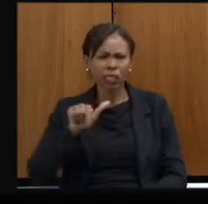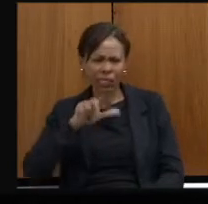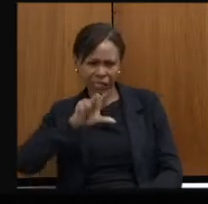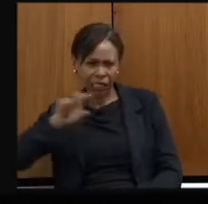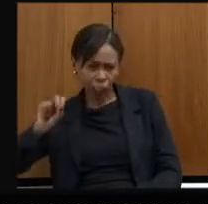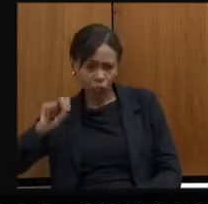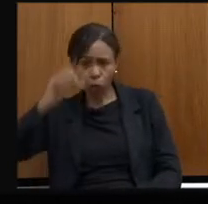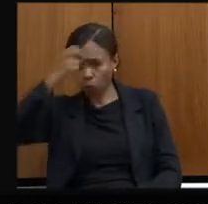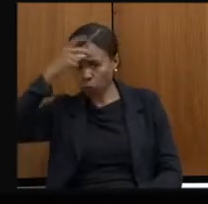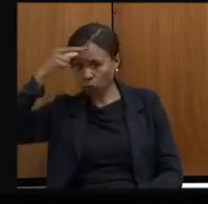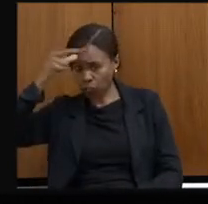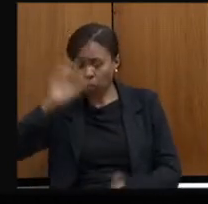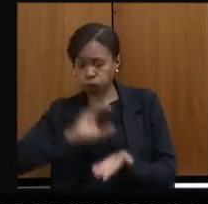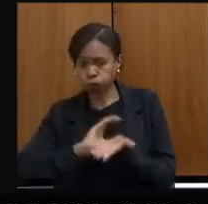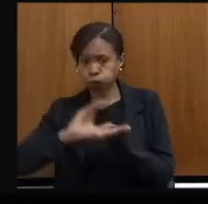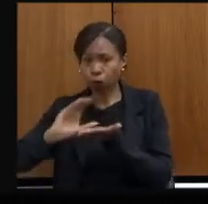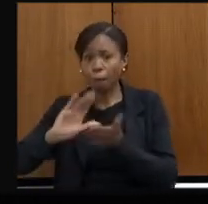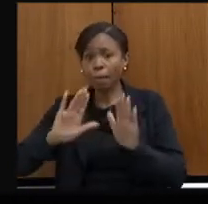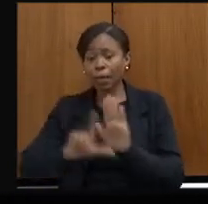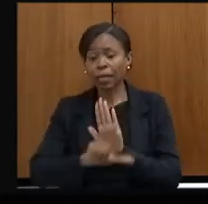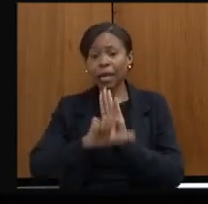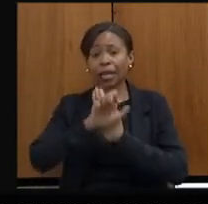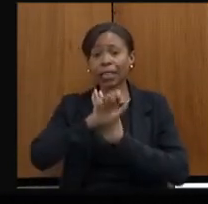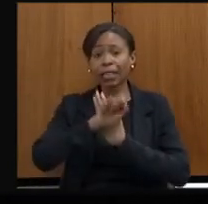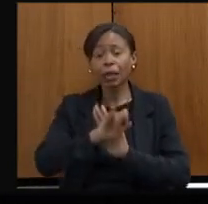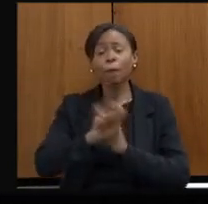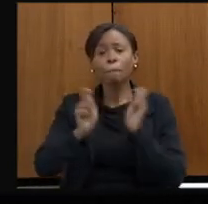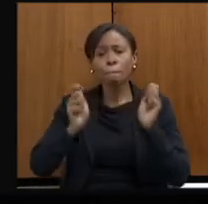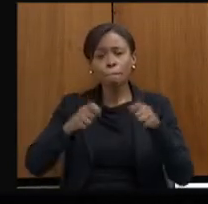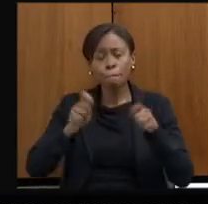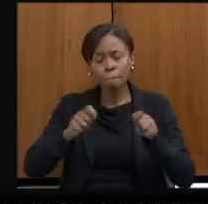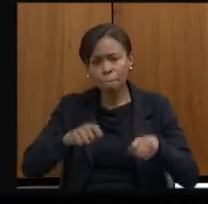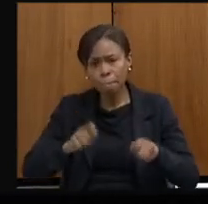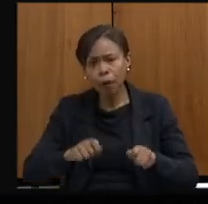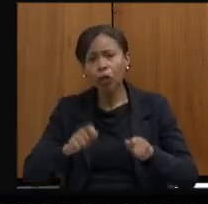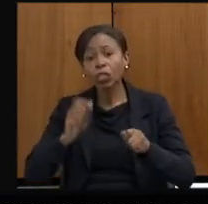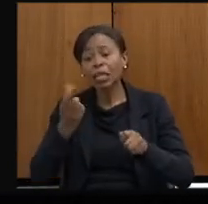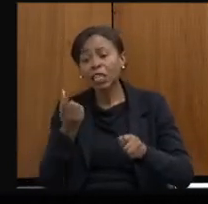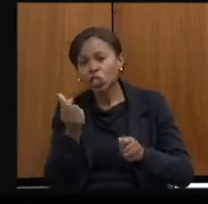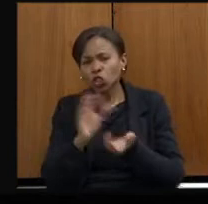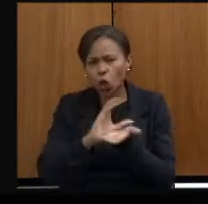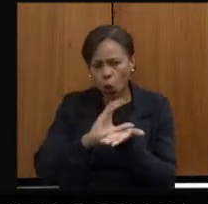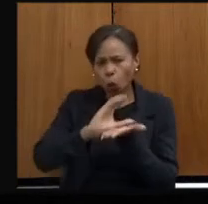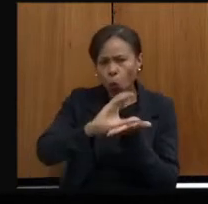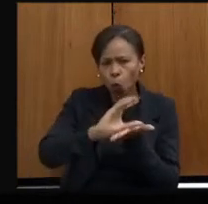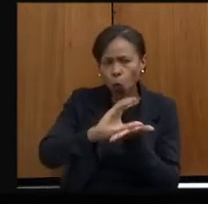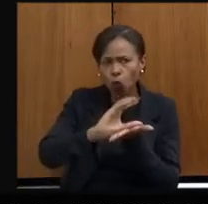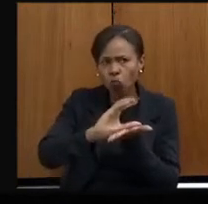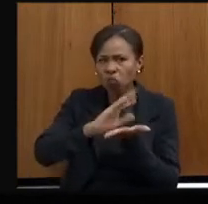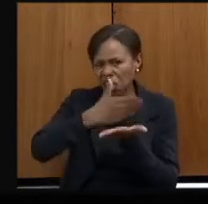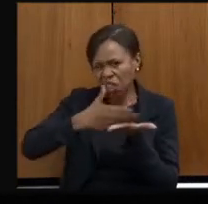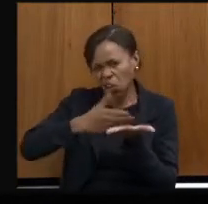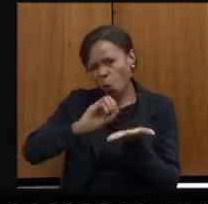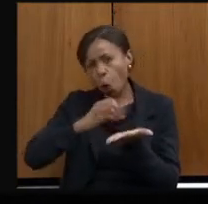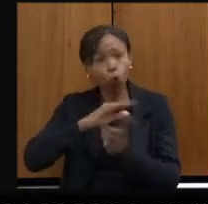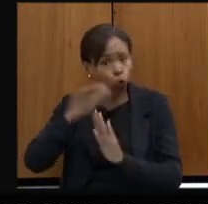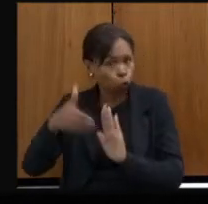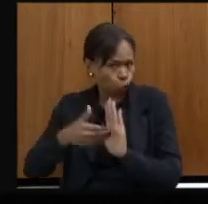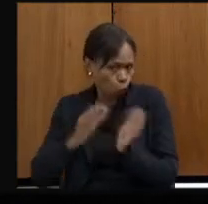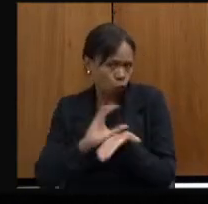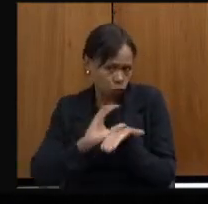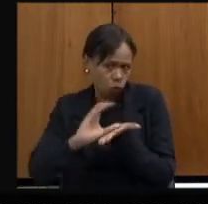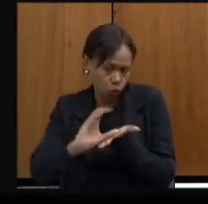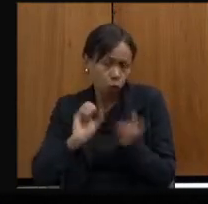e na lei nós conseguimos abrir a possibilidade de parte desse recurso, ou ele todo, se o município quisesse,